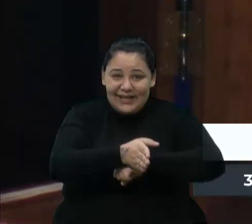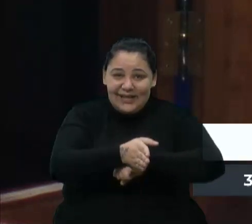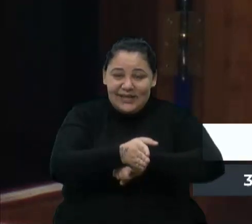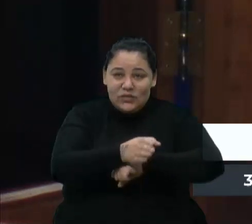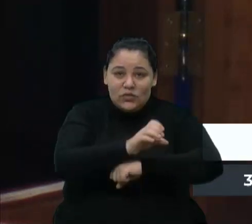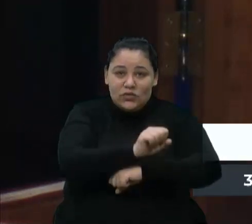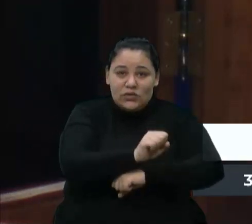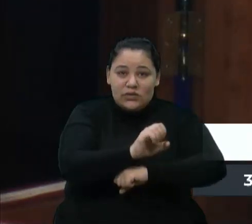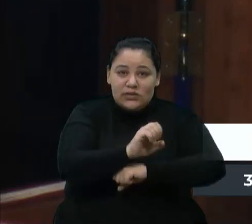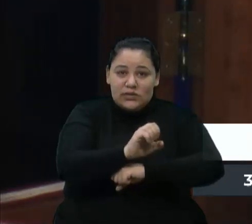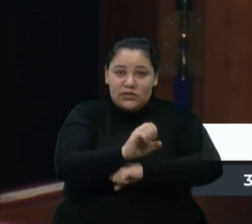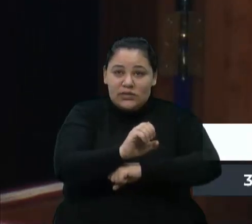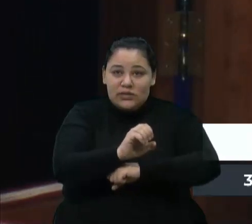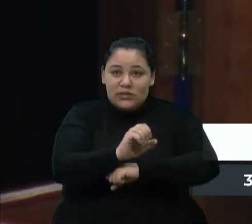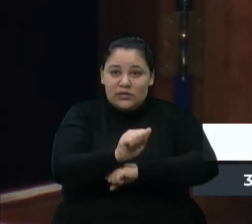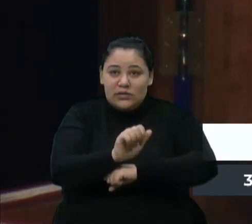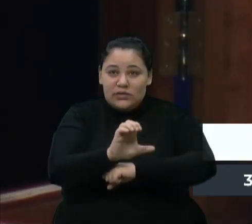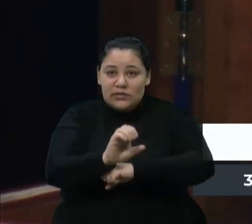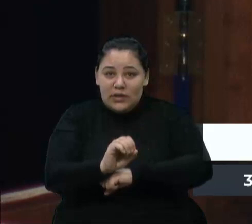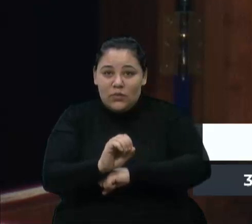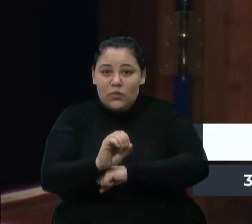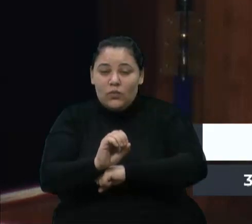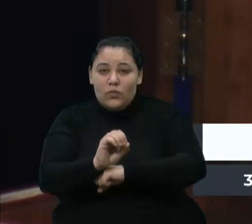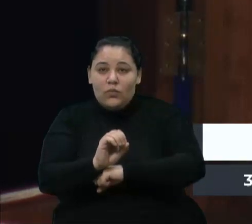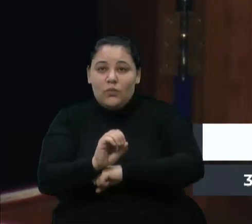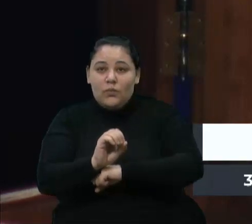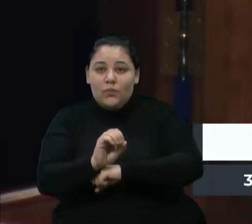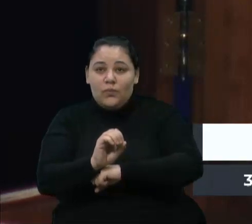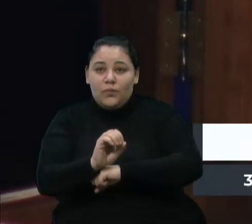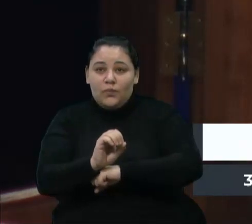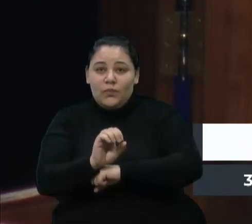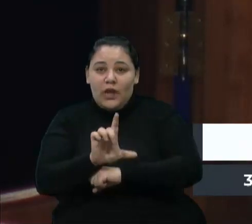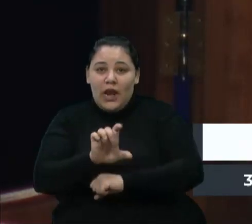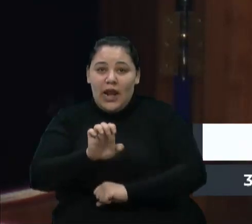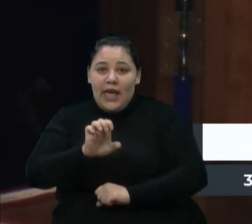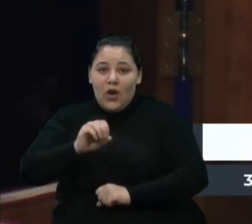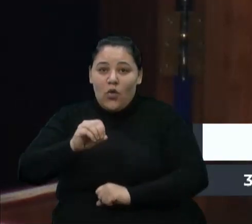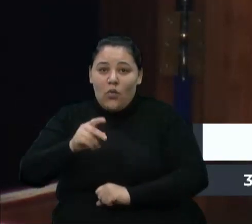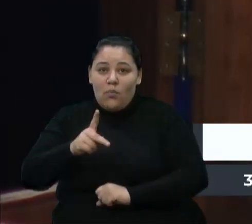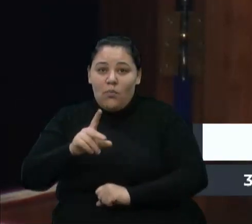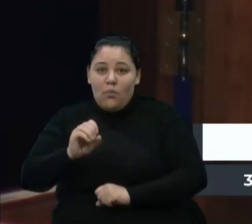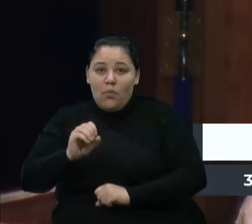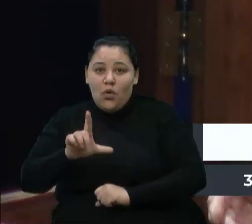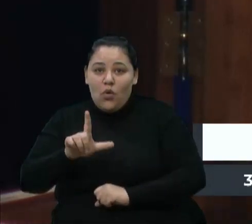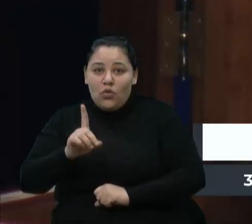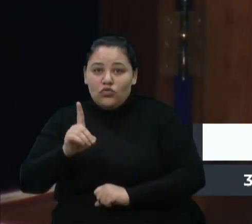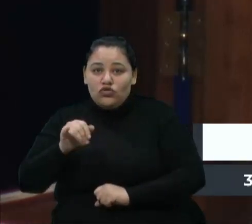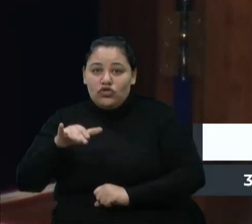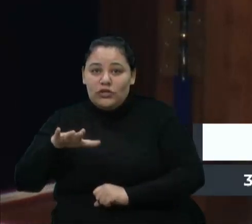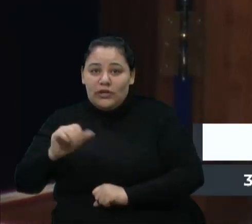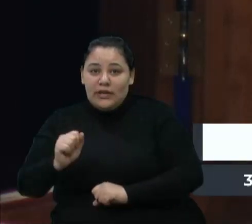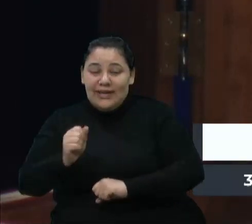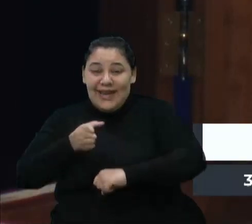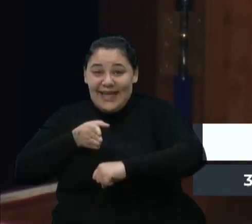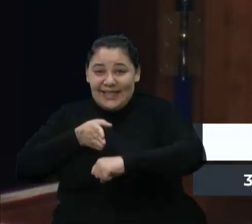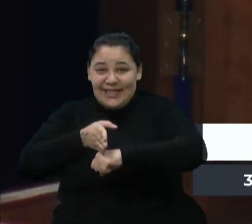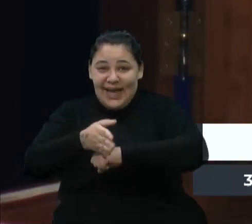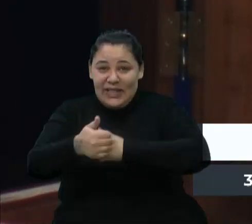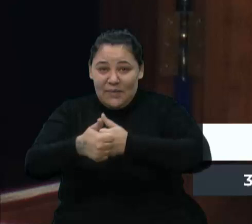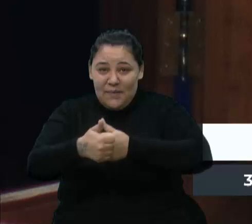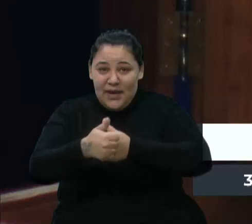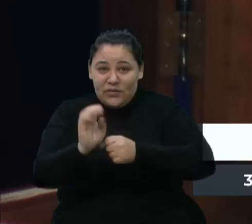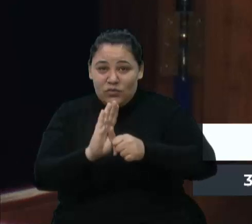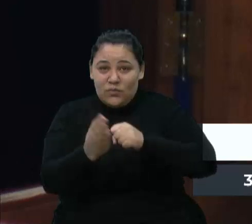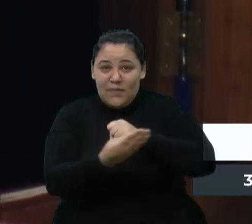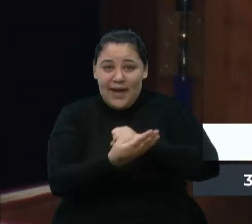dá acesso ao bairro Serrano, que é uma grande quantidade de bairro que tem para ali, mais de 60